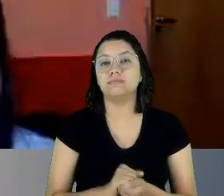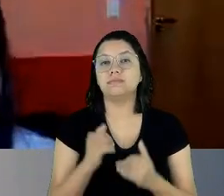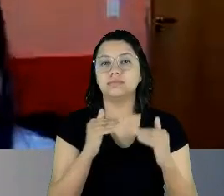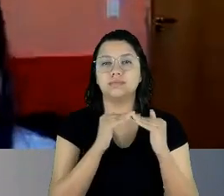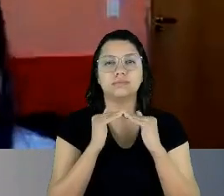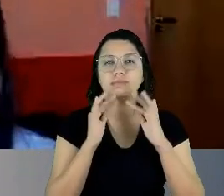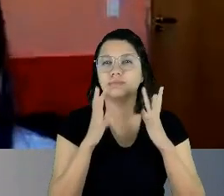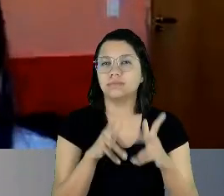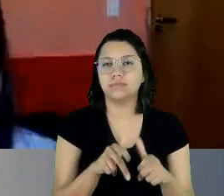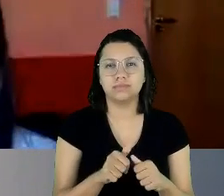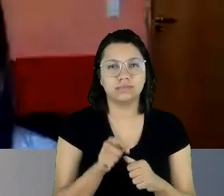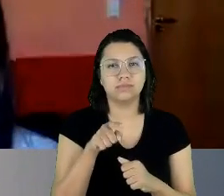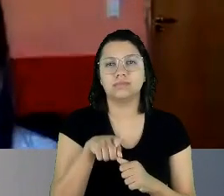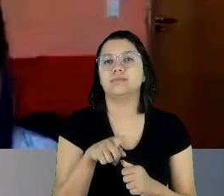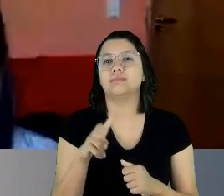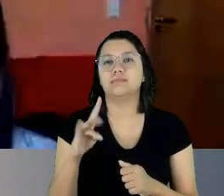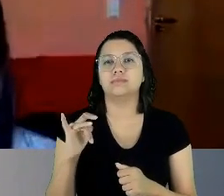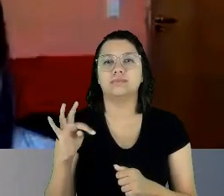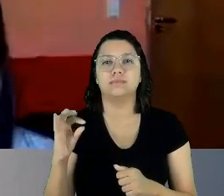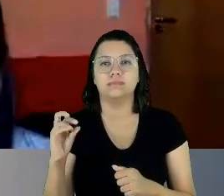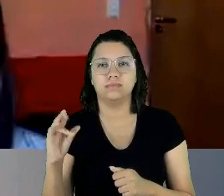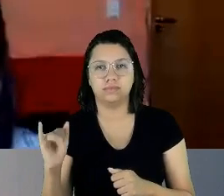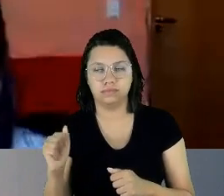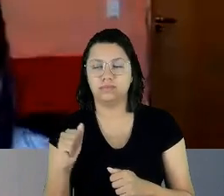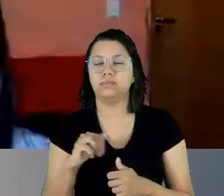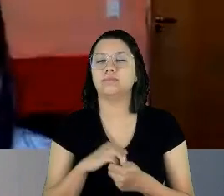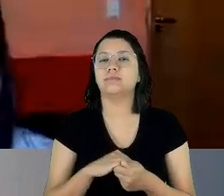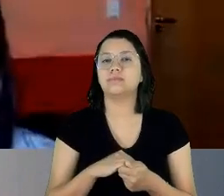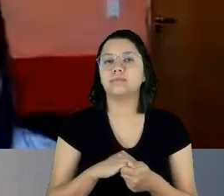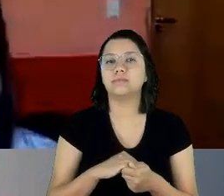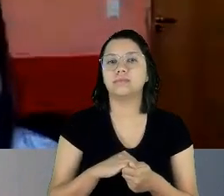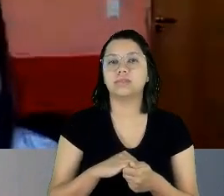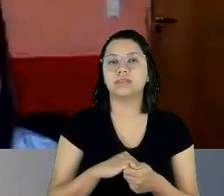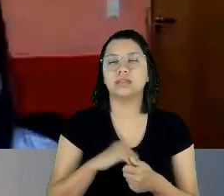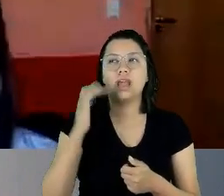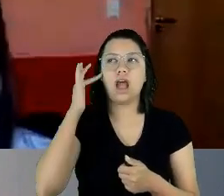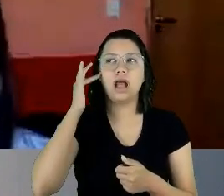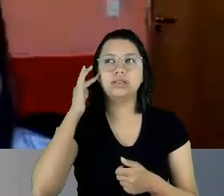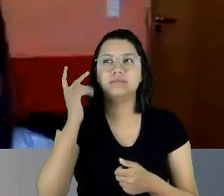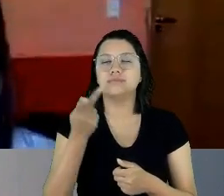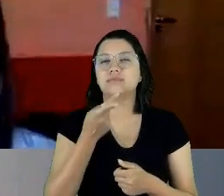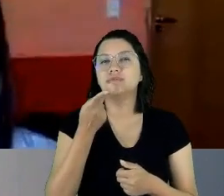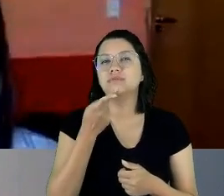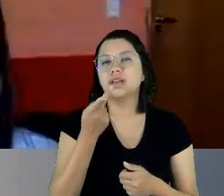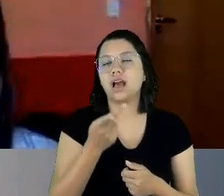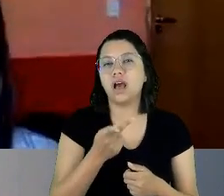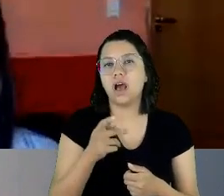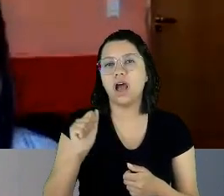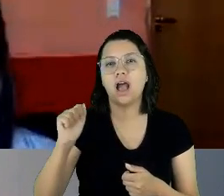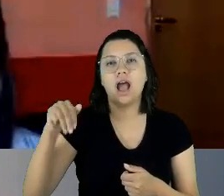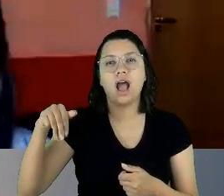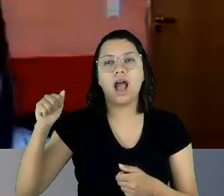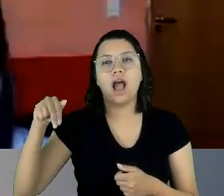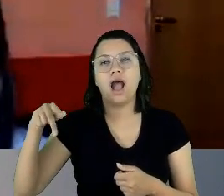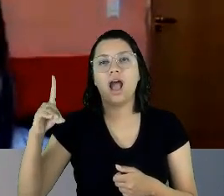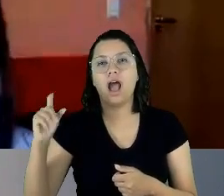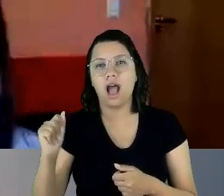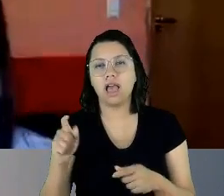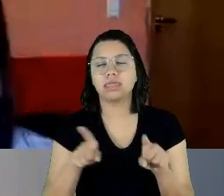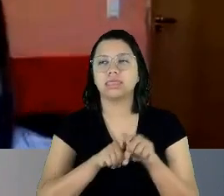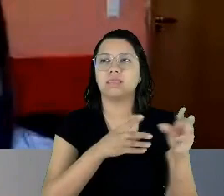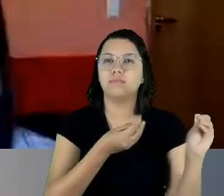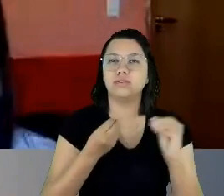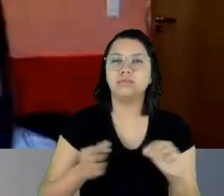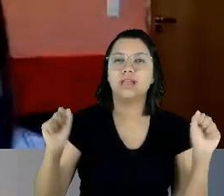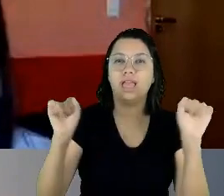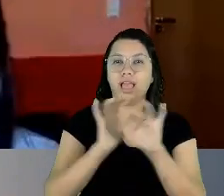Não, eu concordo plenamente com você, Vitória. Eu acho que isso que você trouxe, que a Amanda também trouxe,